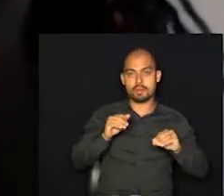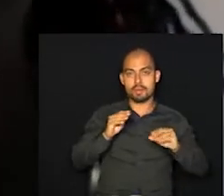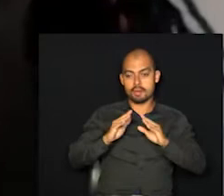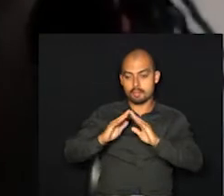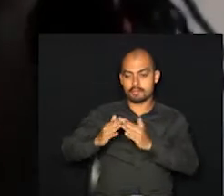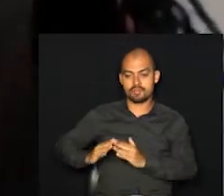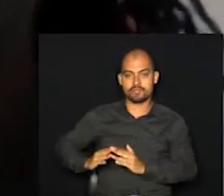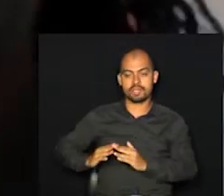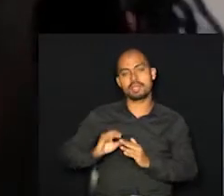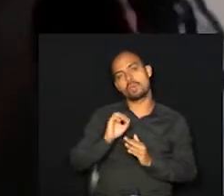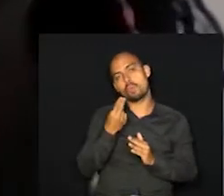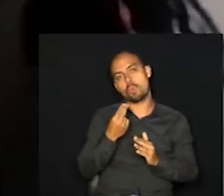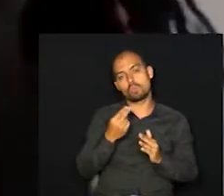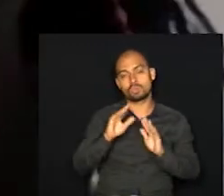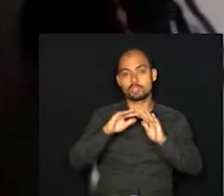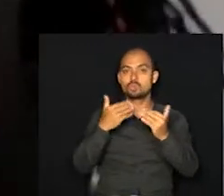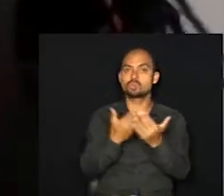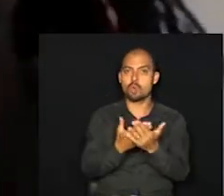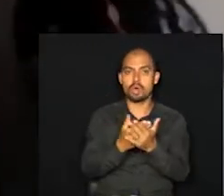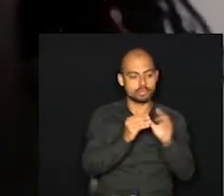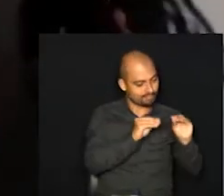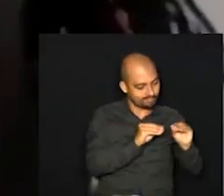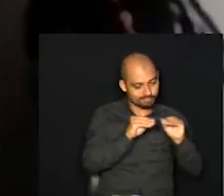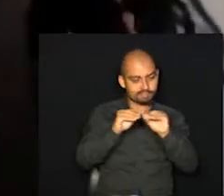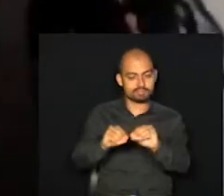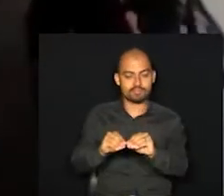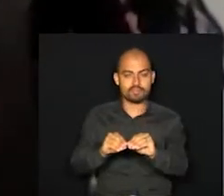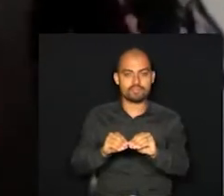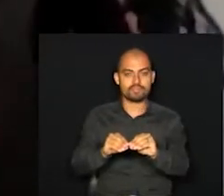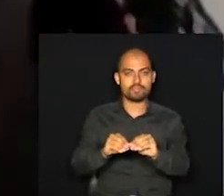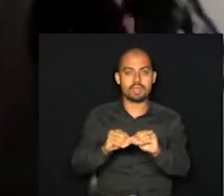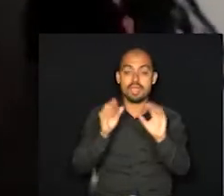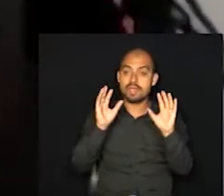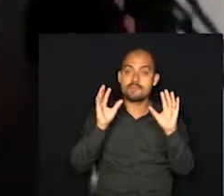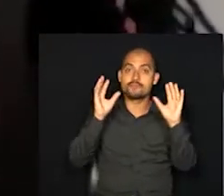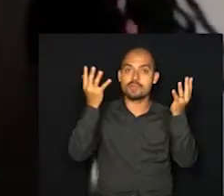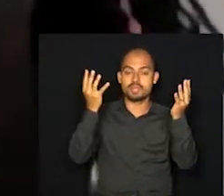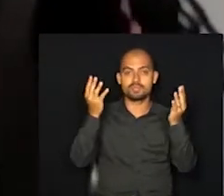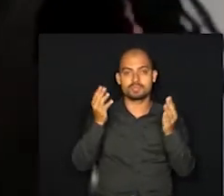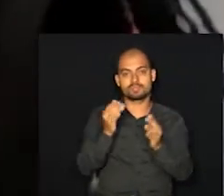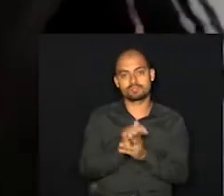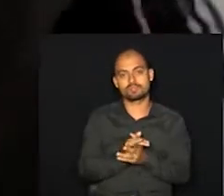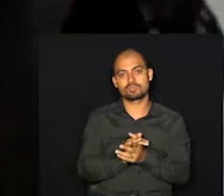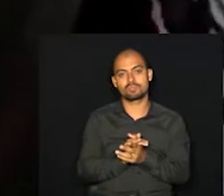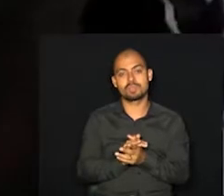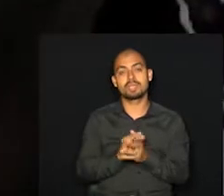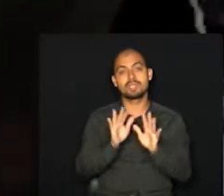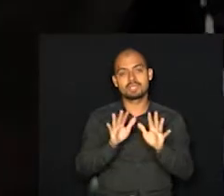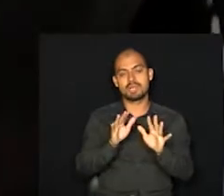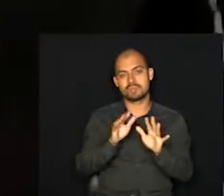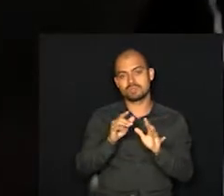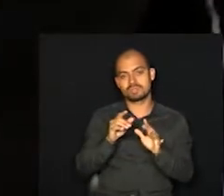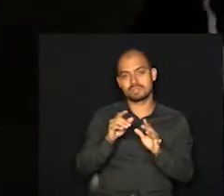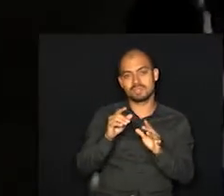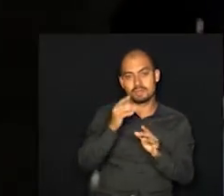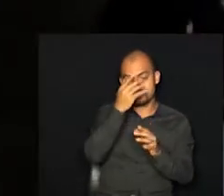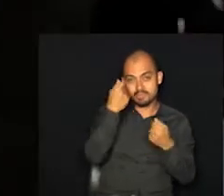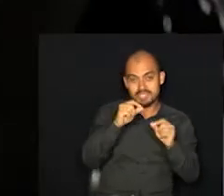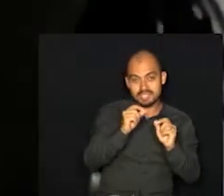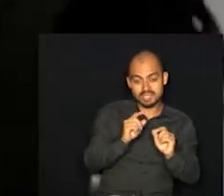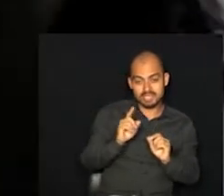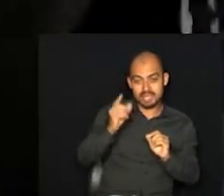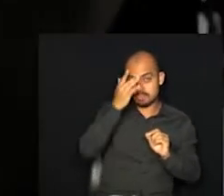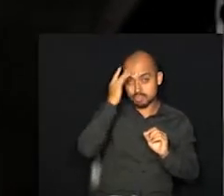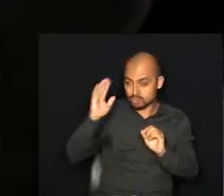escolas, você fazer essas coisas... Ao contrário, ao invés de você trazer o público, você levar onde o povo está. Mas